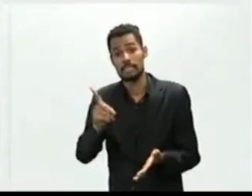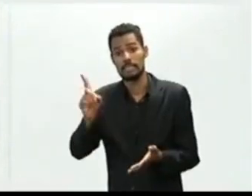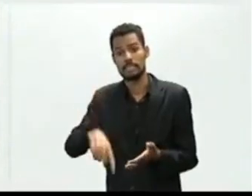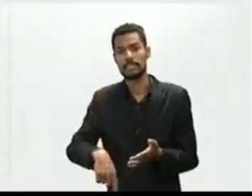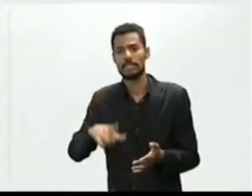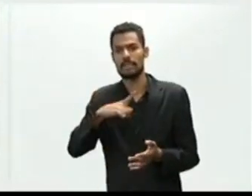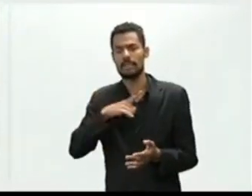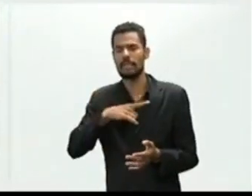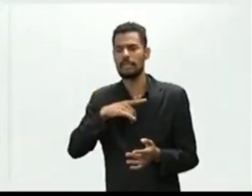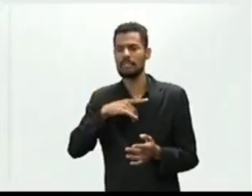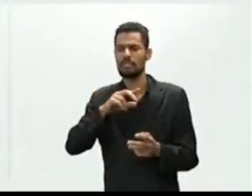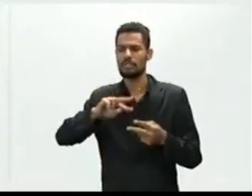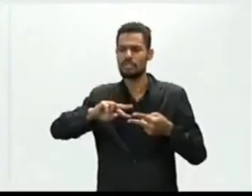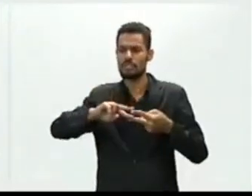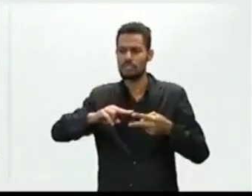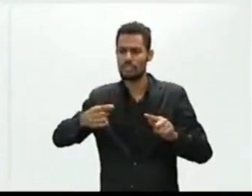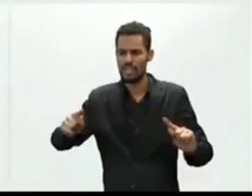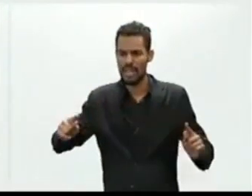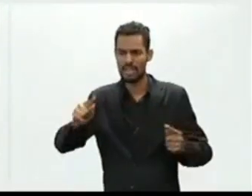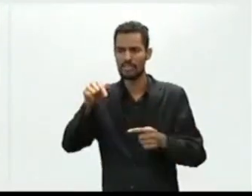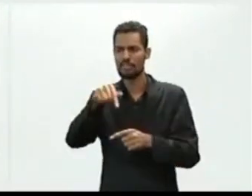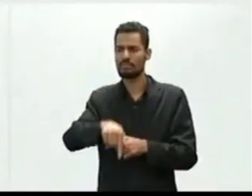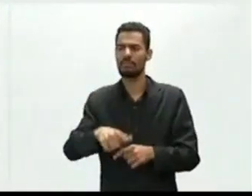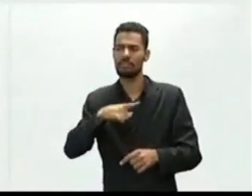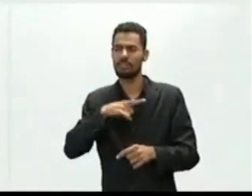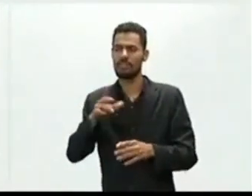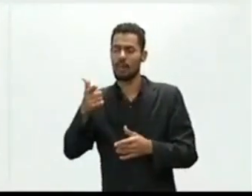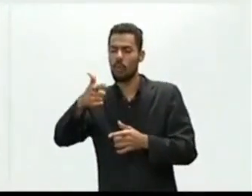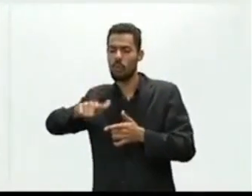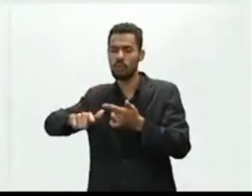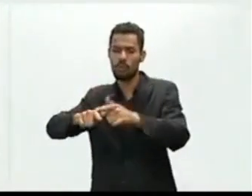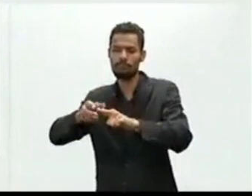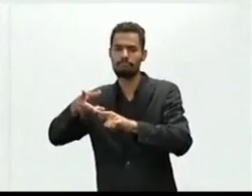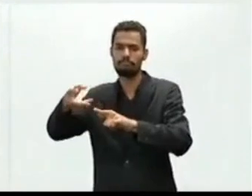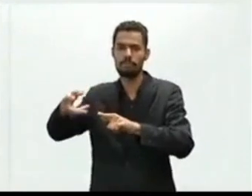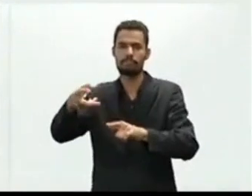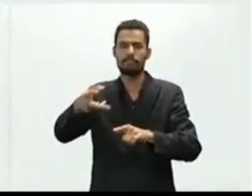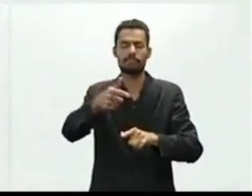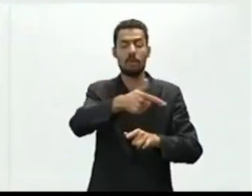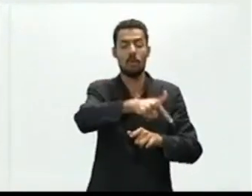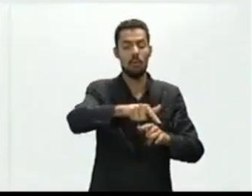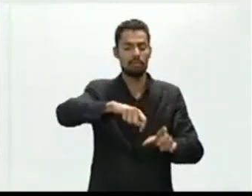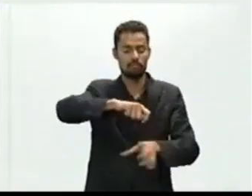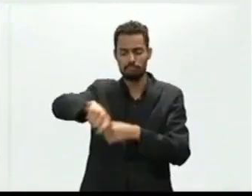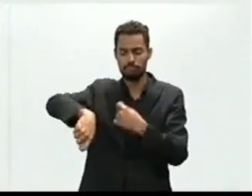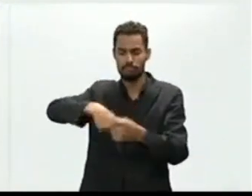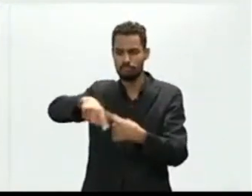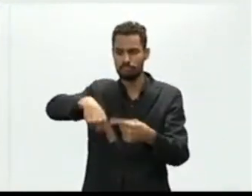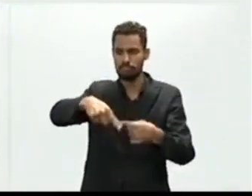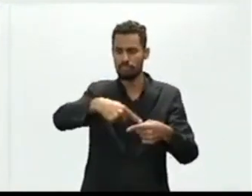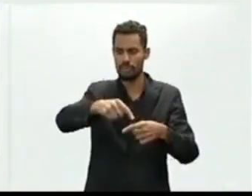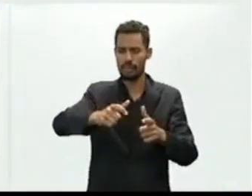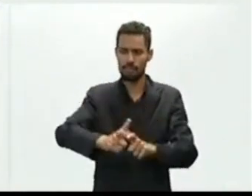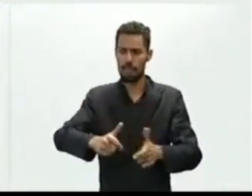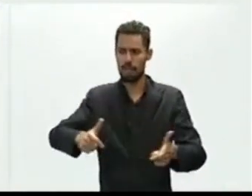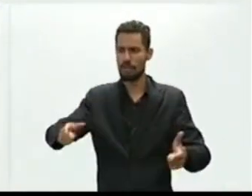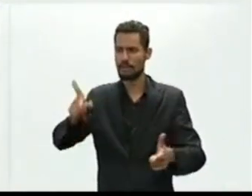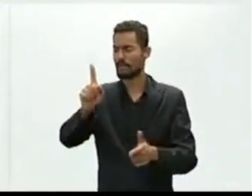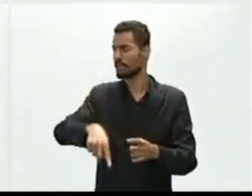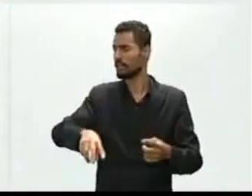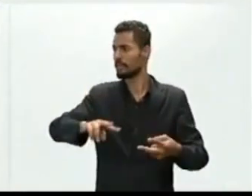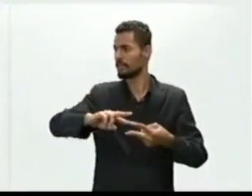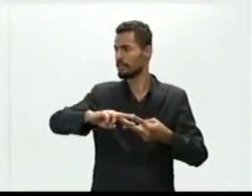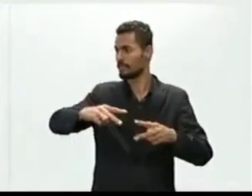engenharia genética. É isso, é você picotar genes, colocar genes em outras células e fazer elas se reproduzirem e amplificarem aquele DNA,